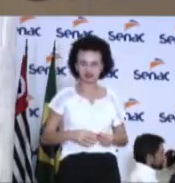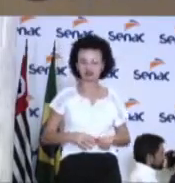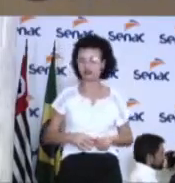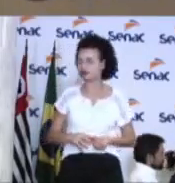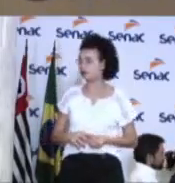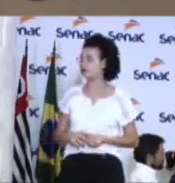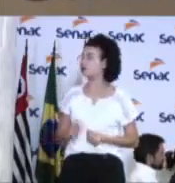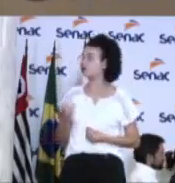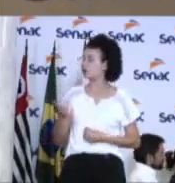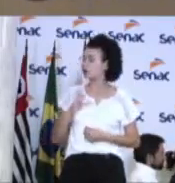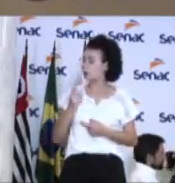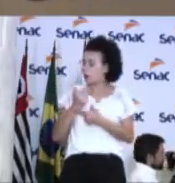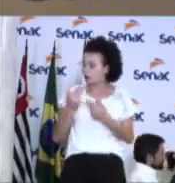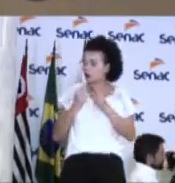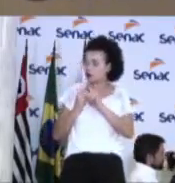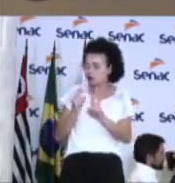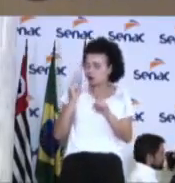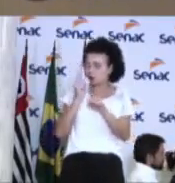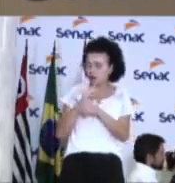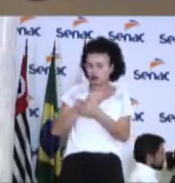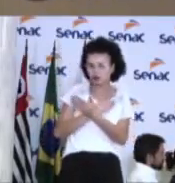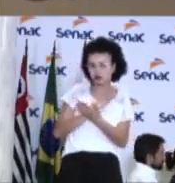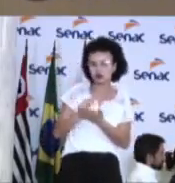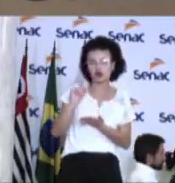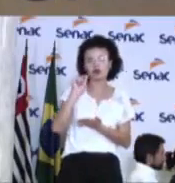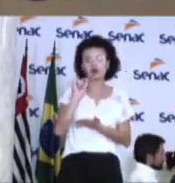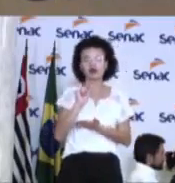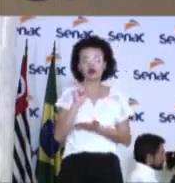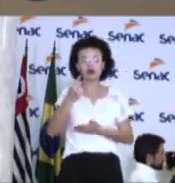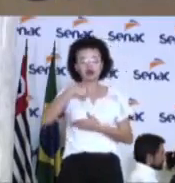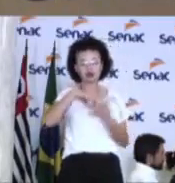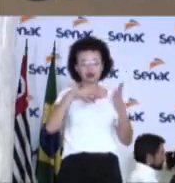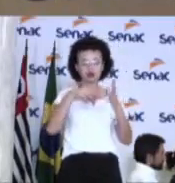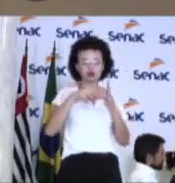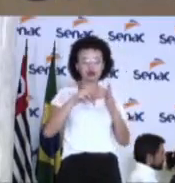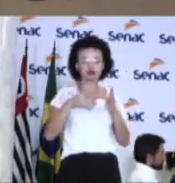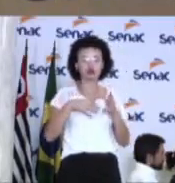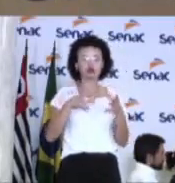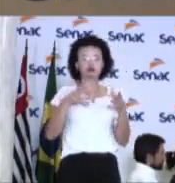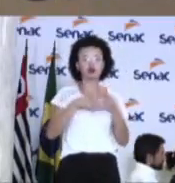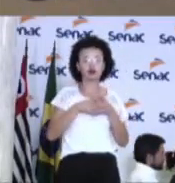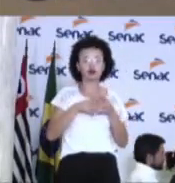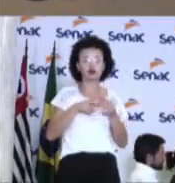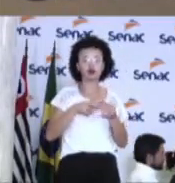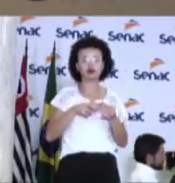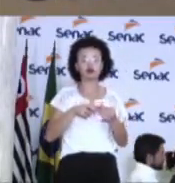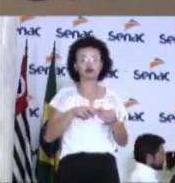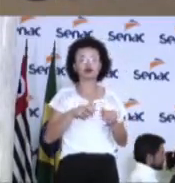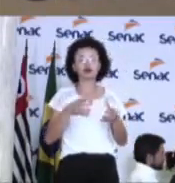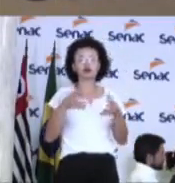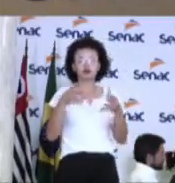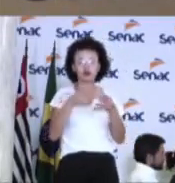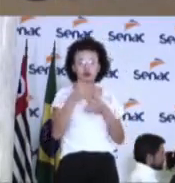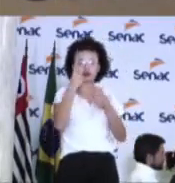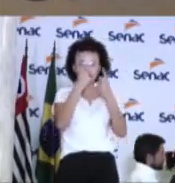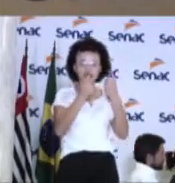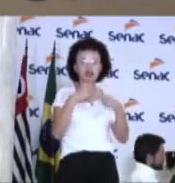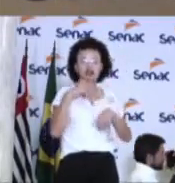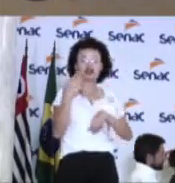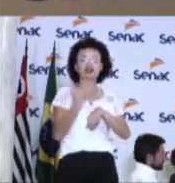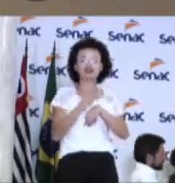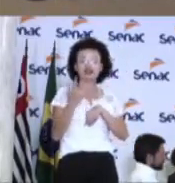gente descobriu aí quando a gente começou a fazer isso, que é, a gente, como criativo de agência, tem um treino de maratonista,